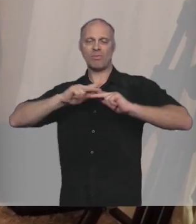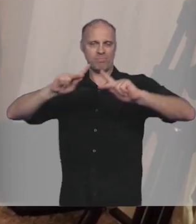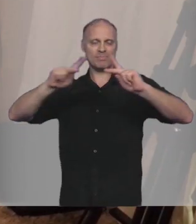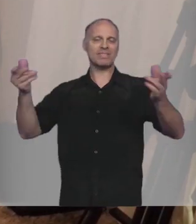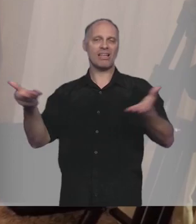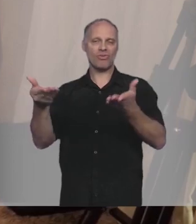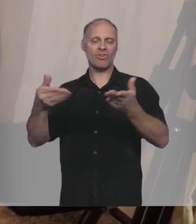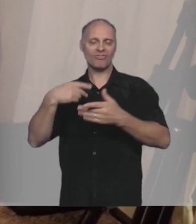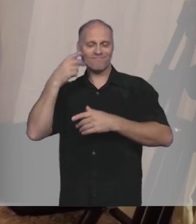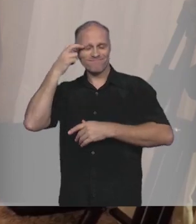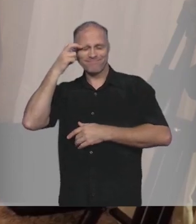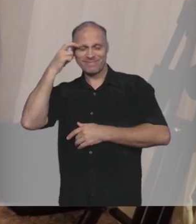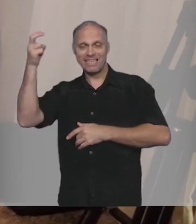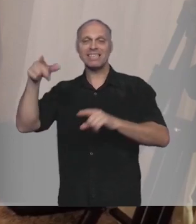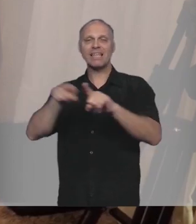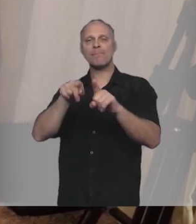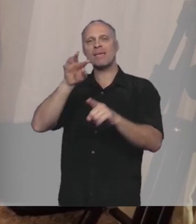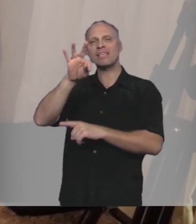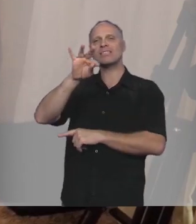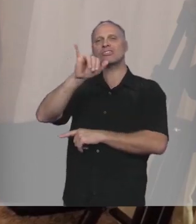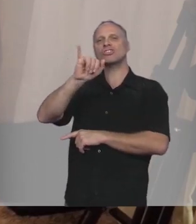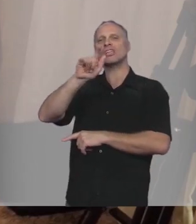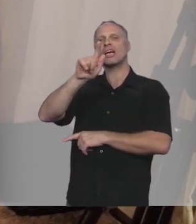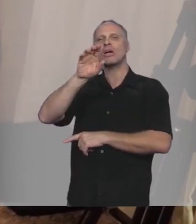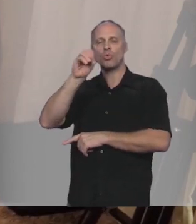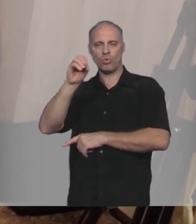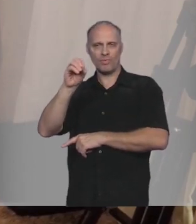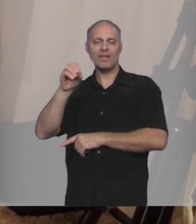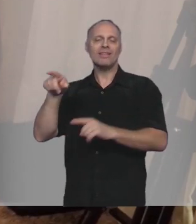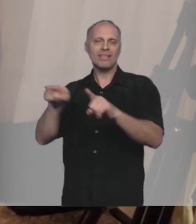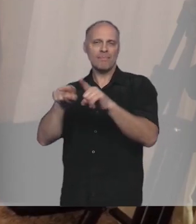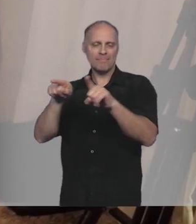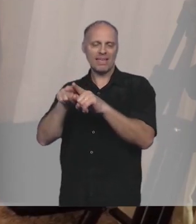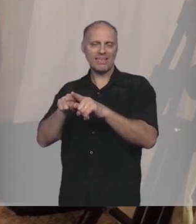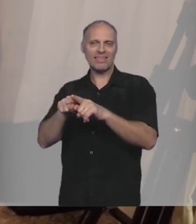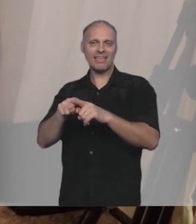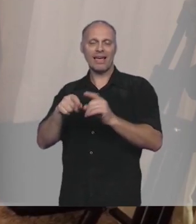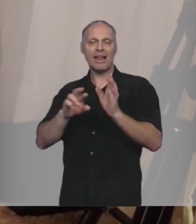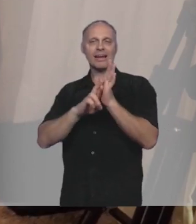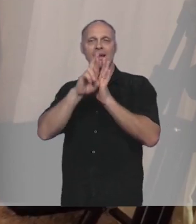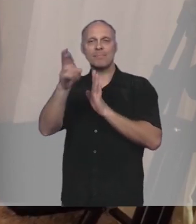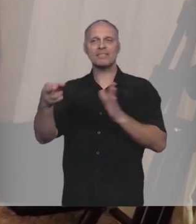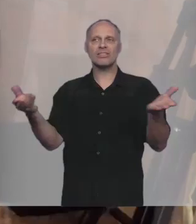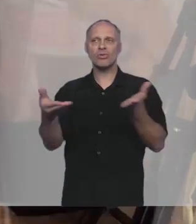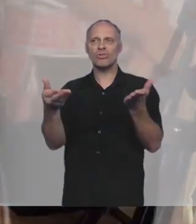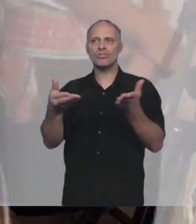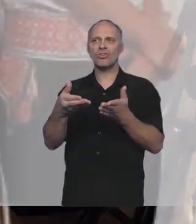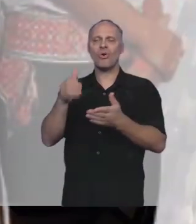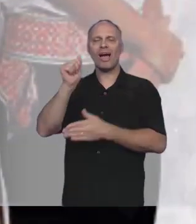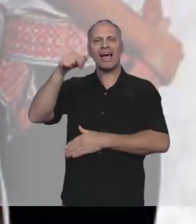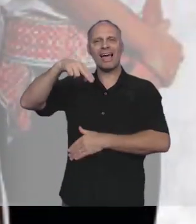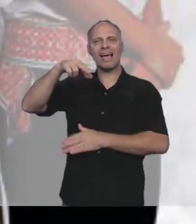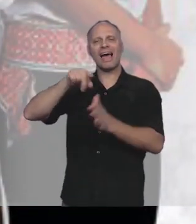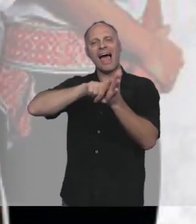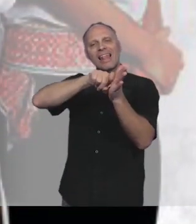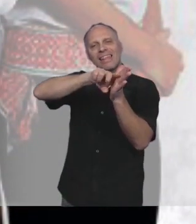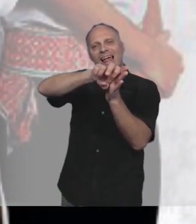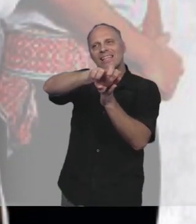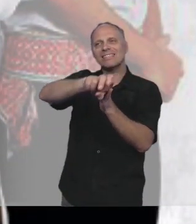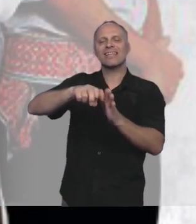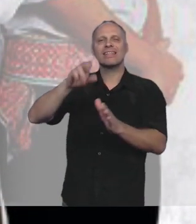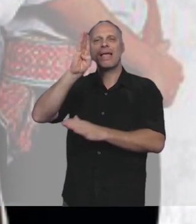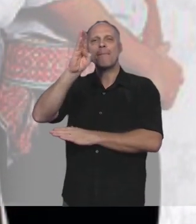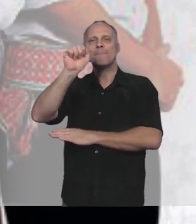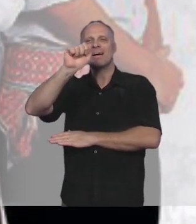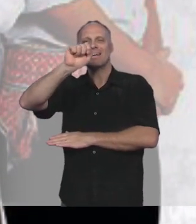muito inteligente, e o Chacaruga de Paranaguá, que hoje ele representa o analista de Bagé, que é o grande